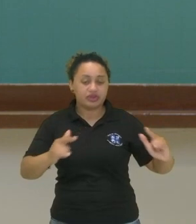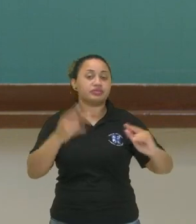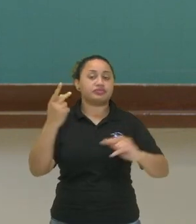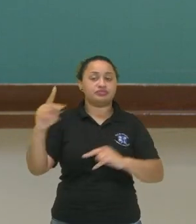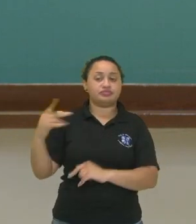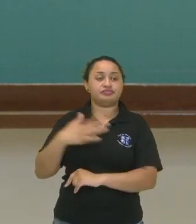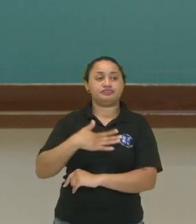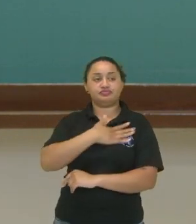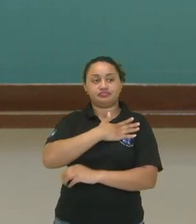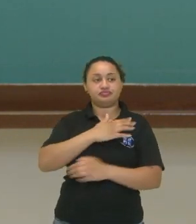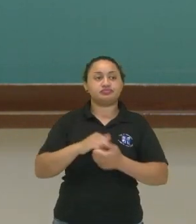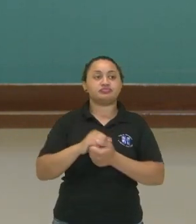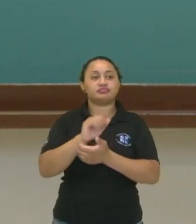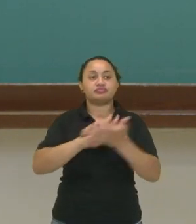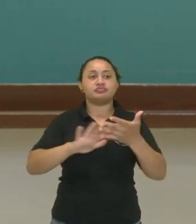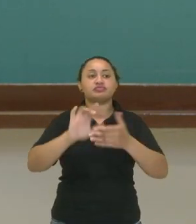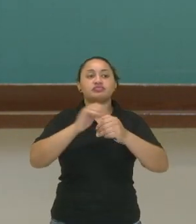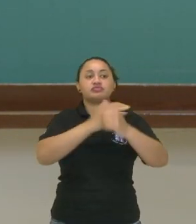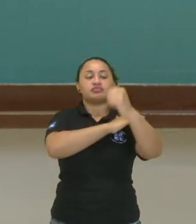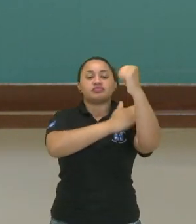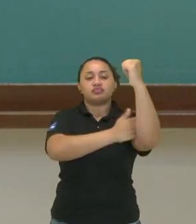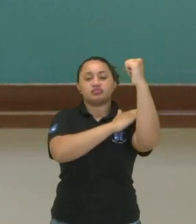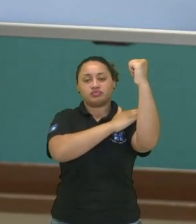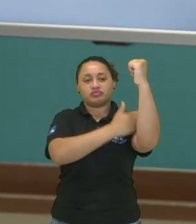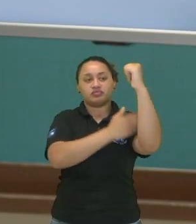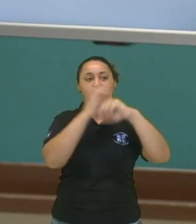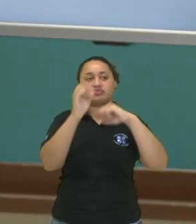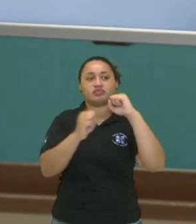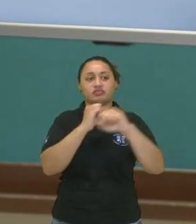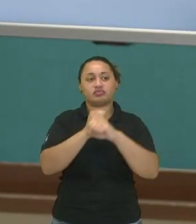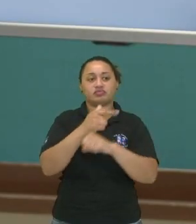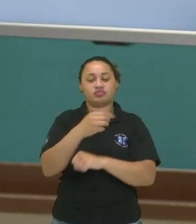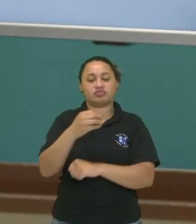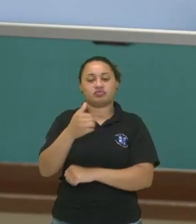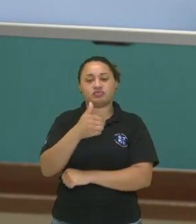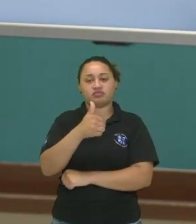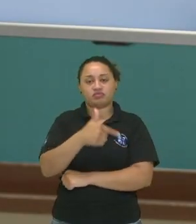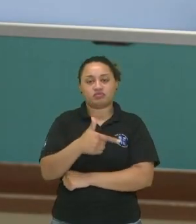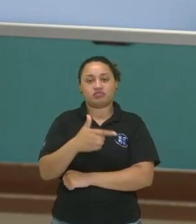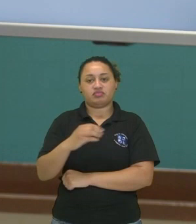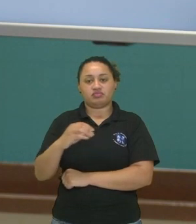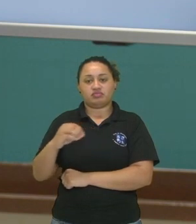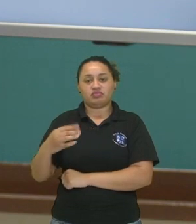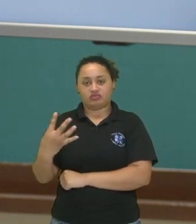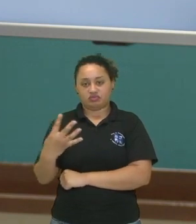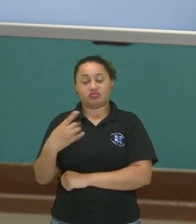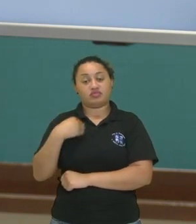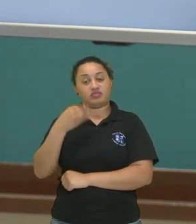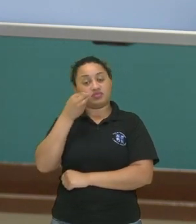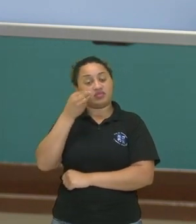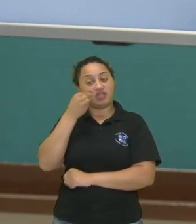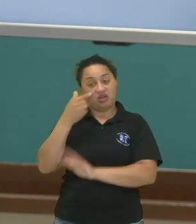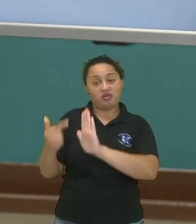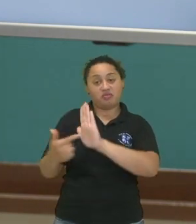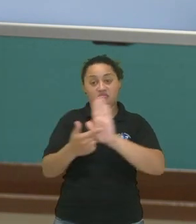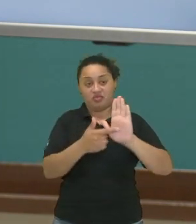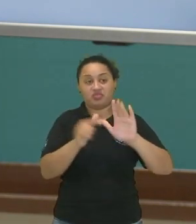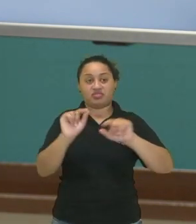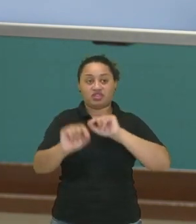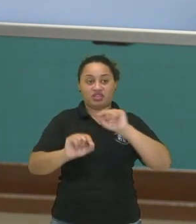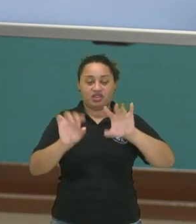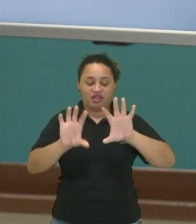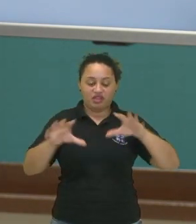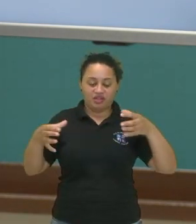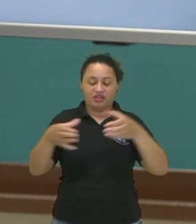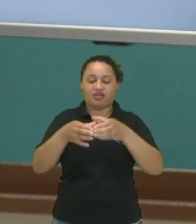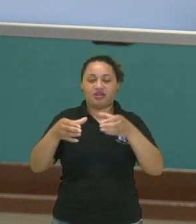aqui é da Polônia, em 2004. Eles estão tentando representar uma legião uma legião romana, quando a música fala mais alto